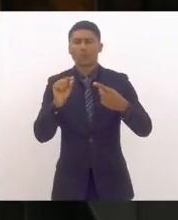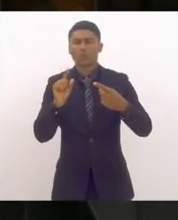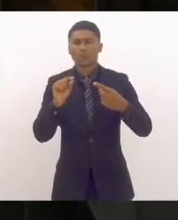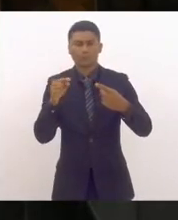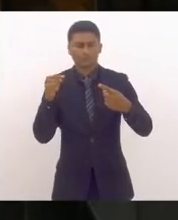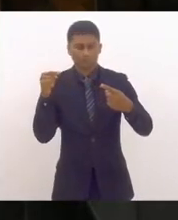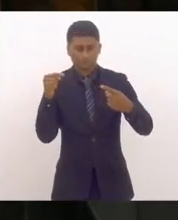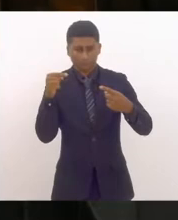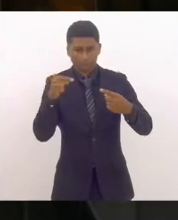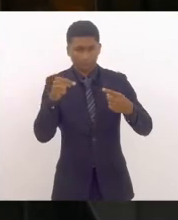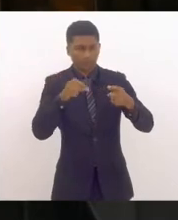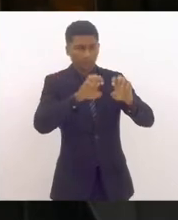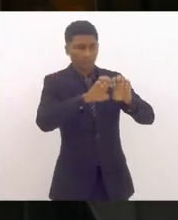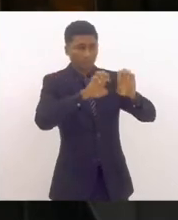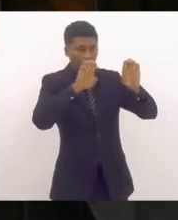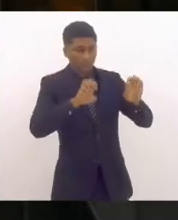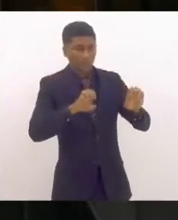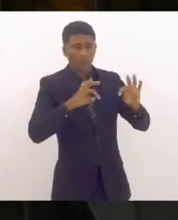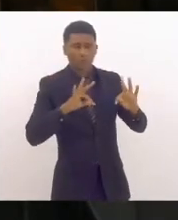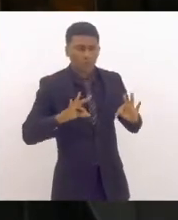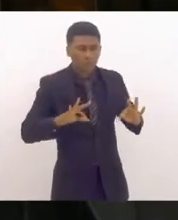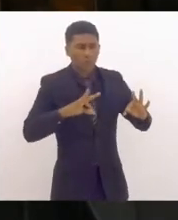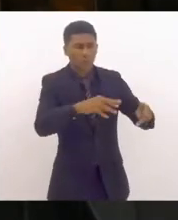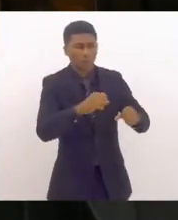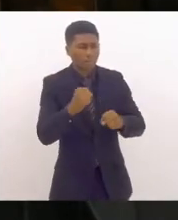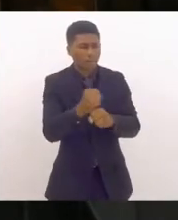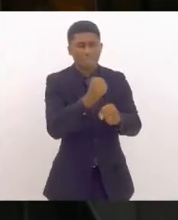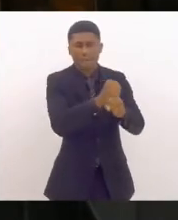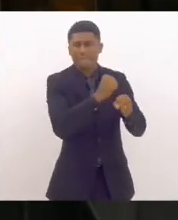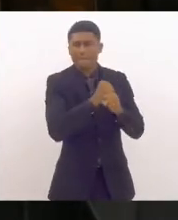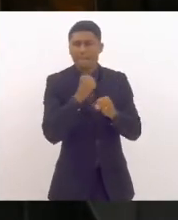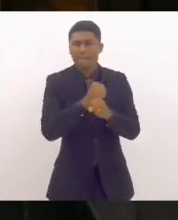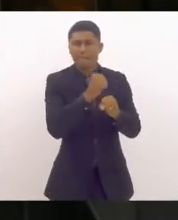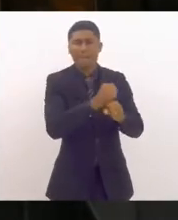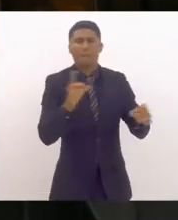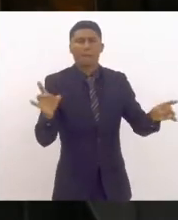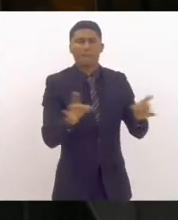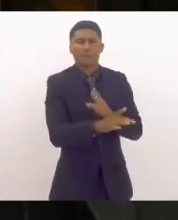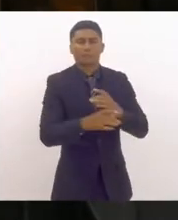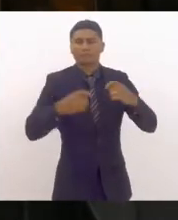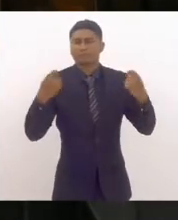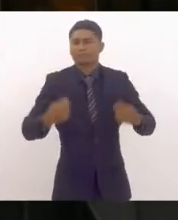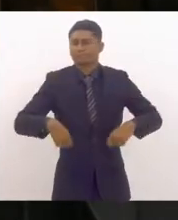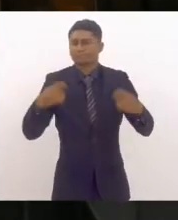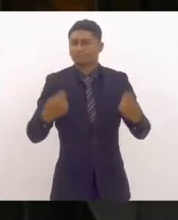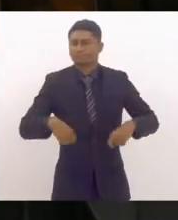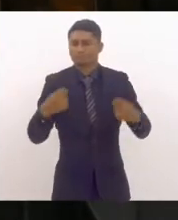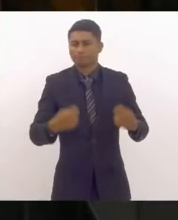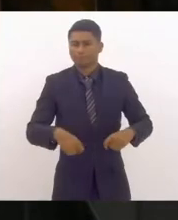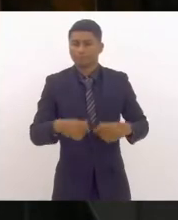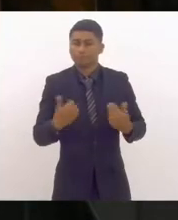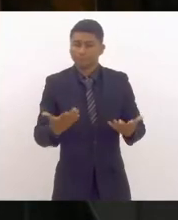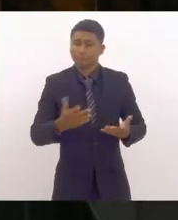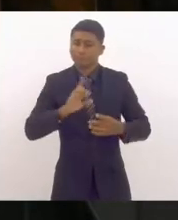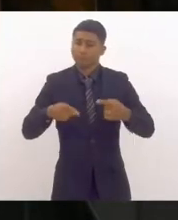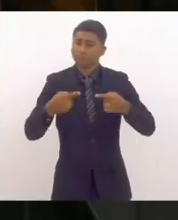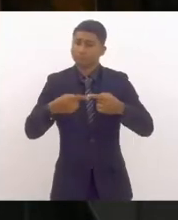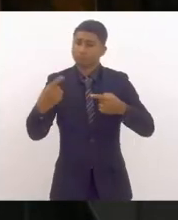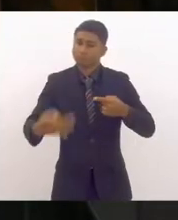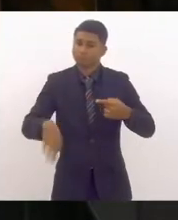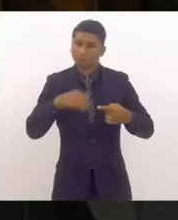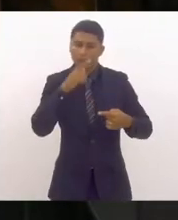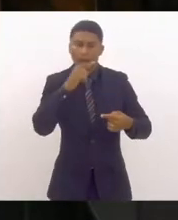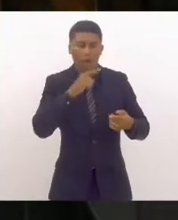EA conclusão da estrutura inteira e evidentemente isso passou asseado aos vazamento de